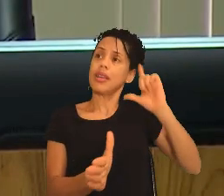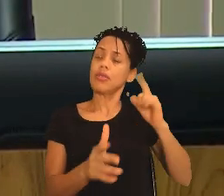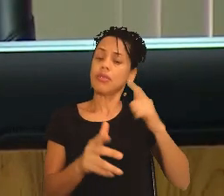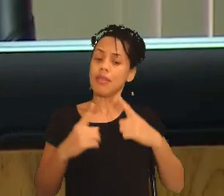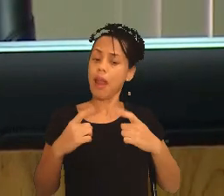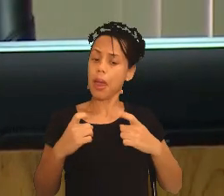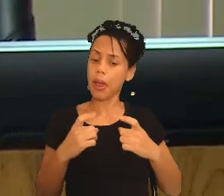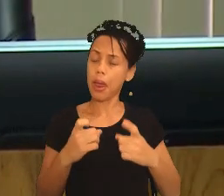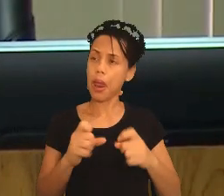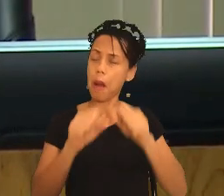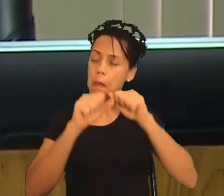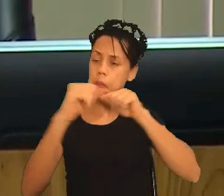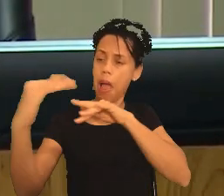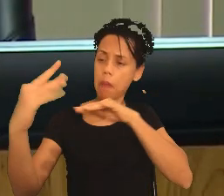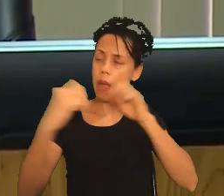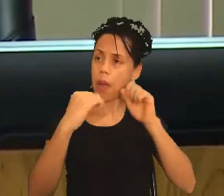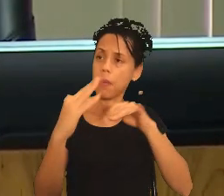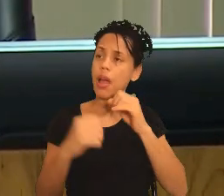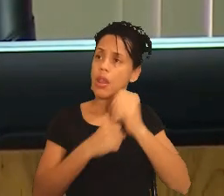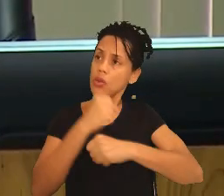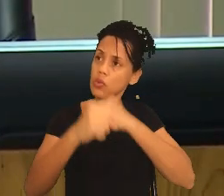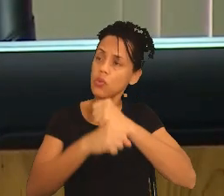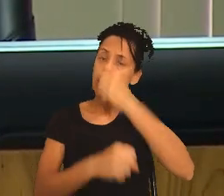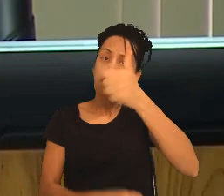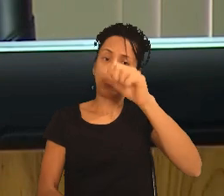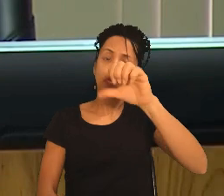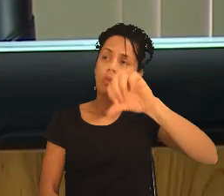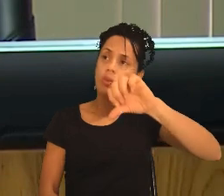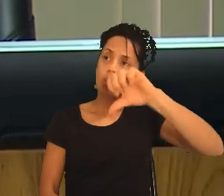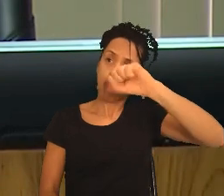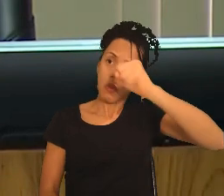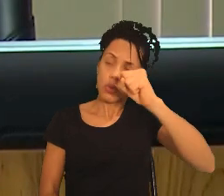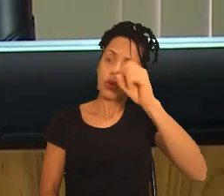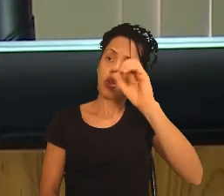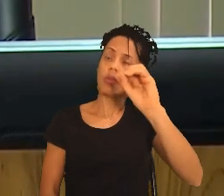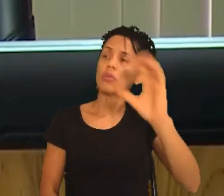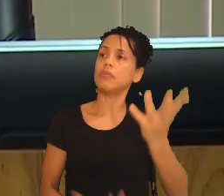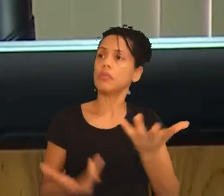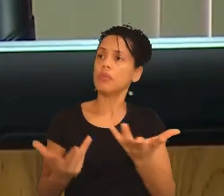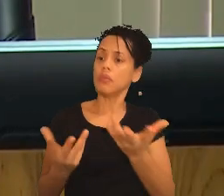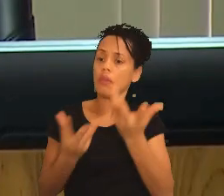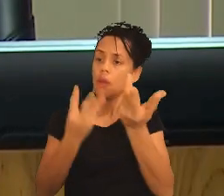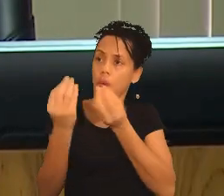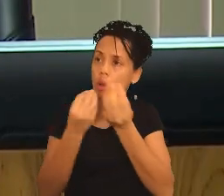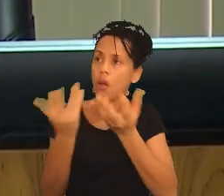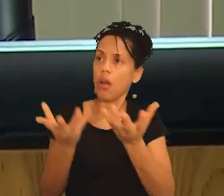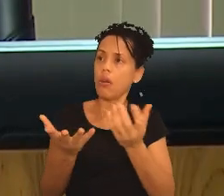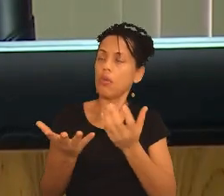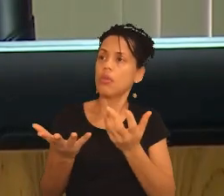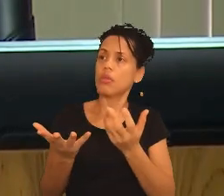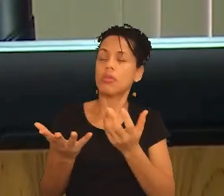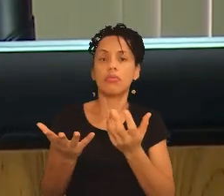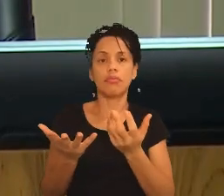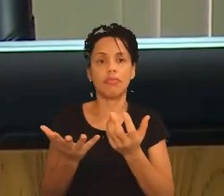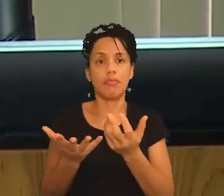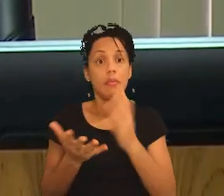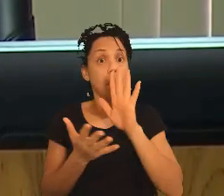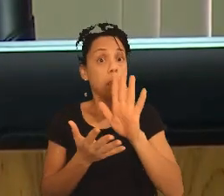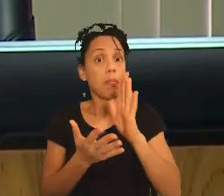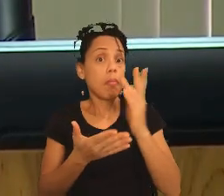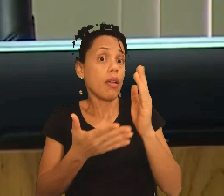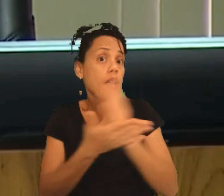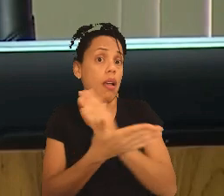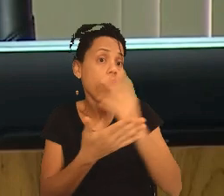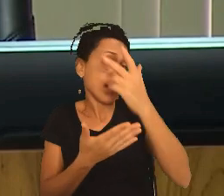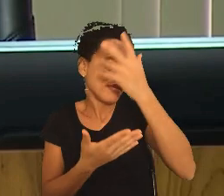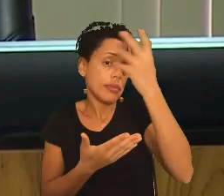o povo indígena também sofreu durante o período da ditadura militar e também bem antes, com a declaração da Guerra Justa